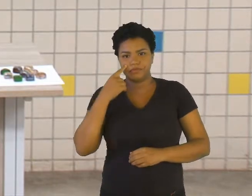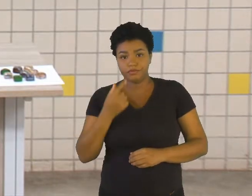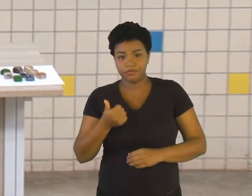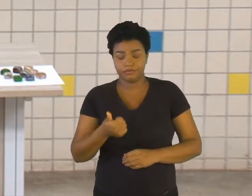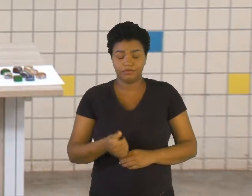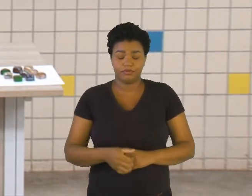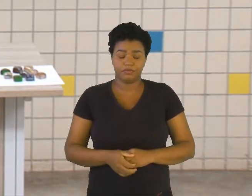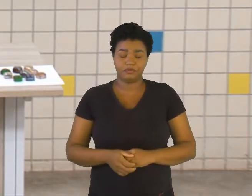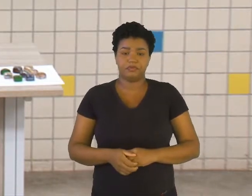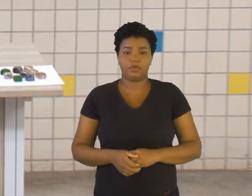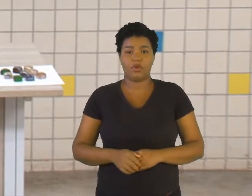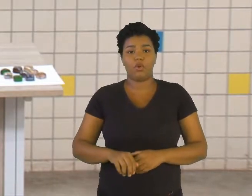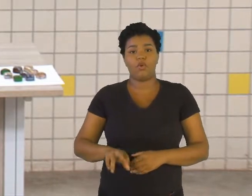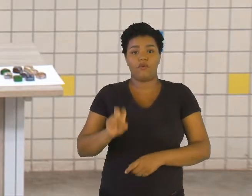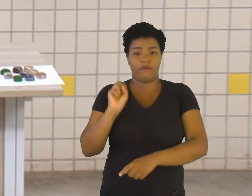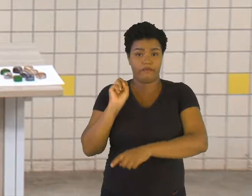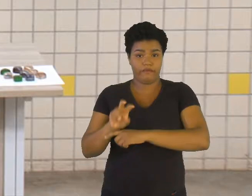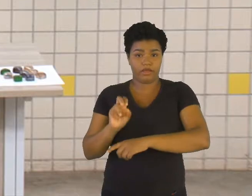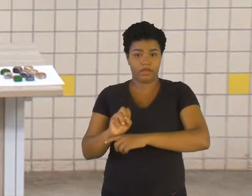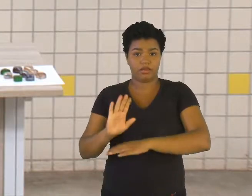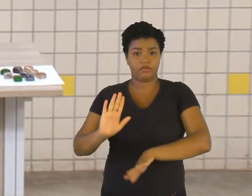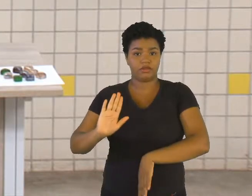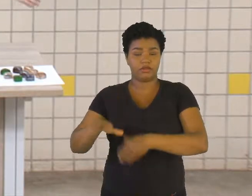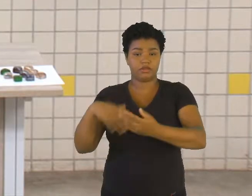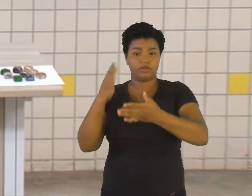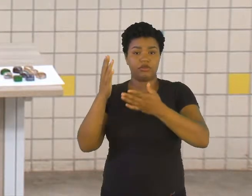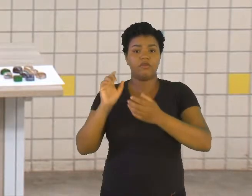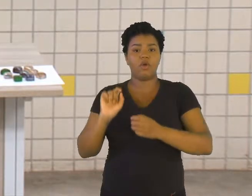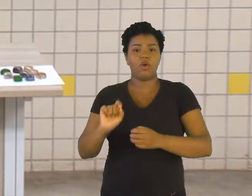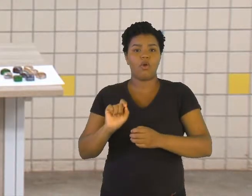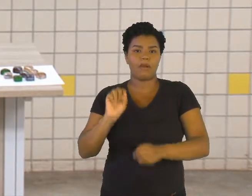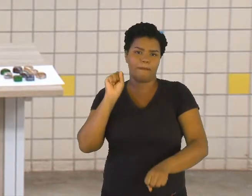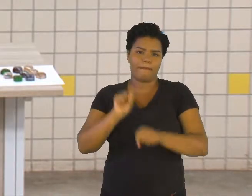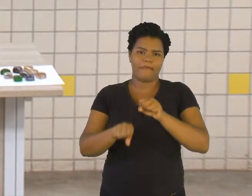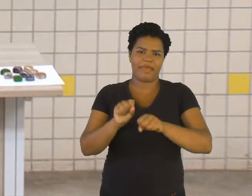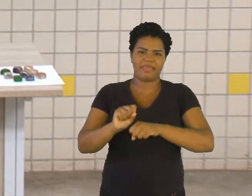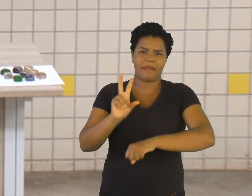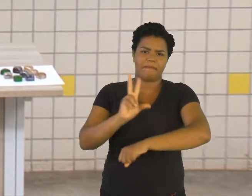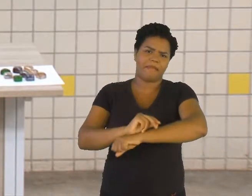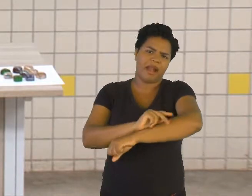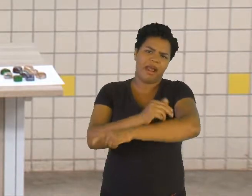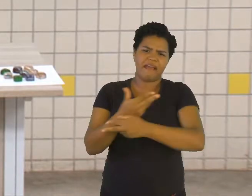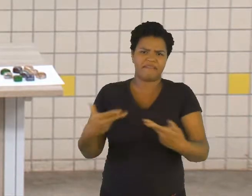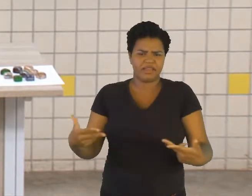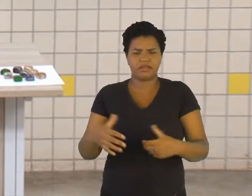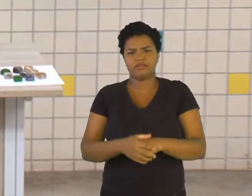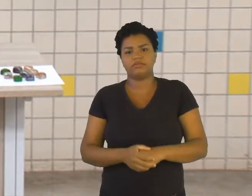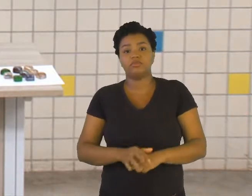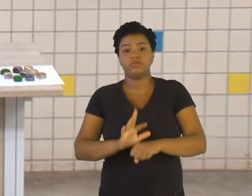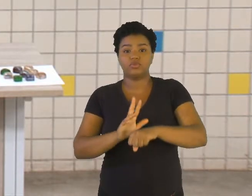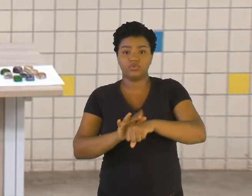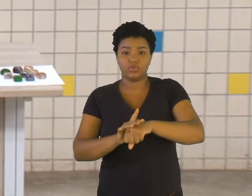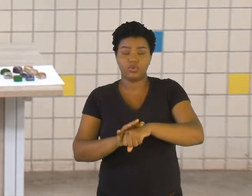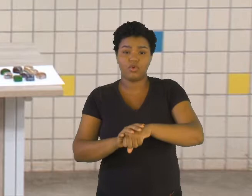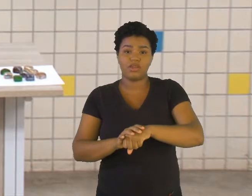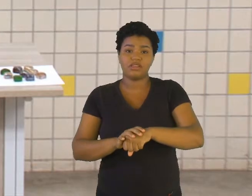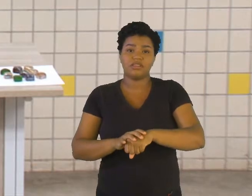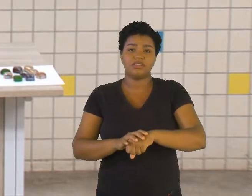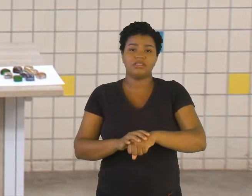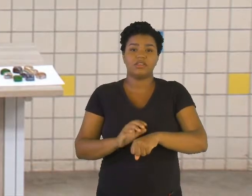os agrotóxicos foram desenvolvidos para eliminar as pragas, como a professora falou, doenças que atacam